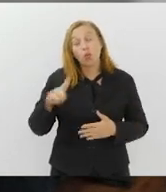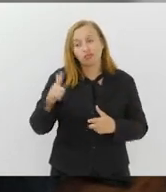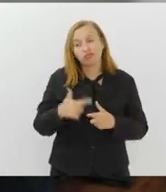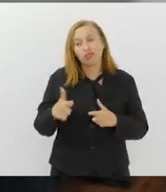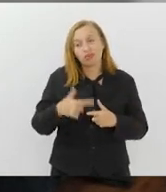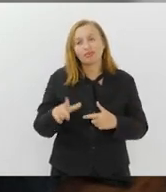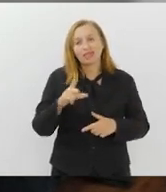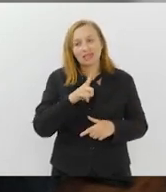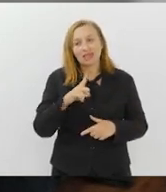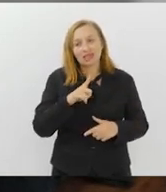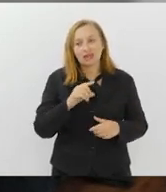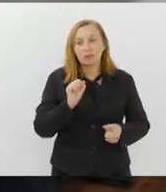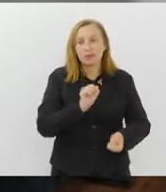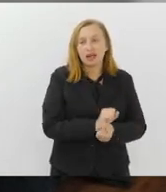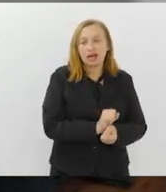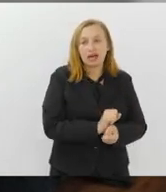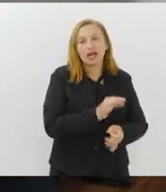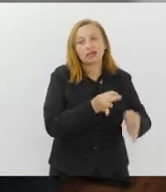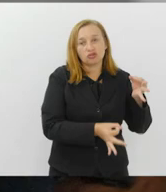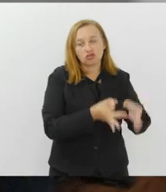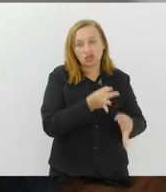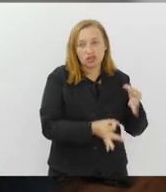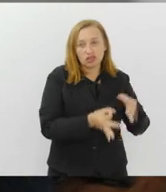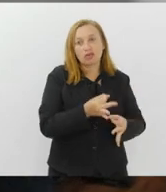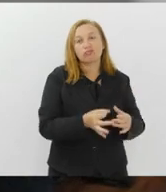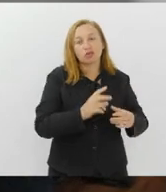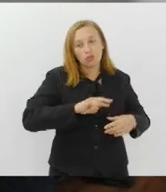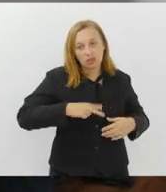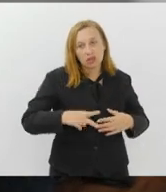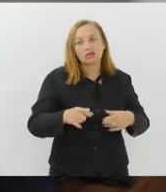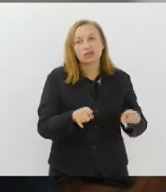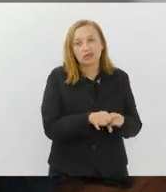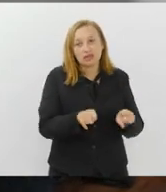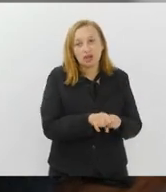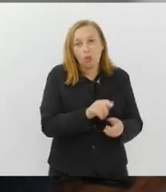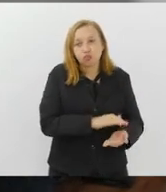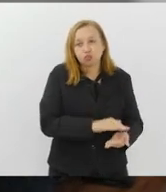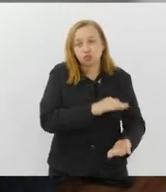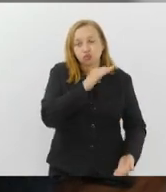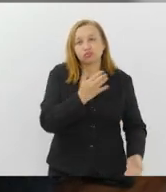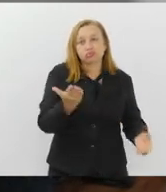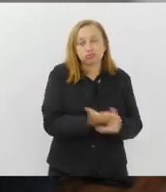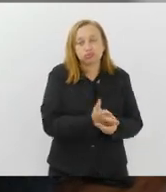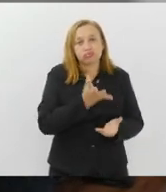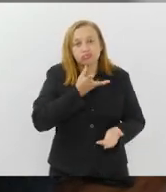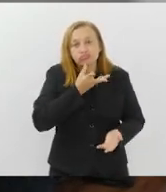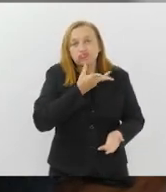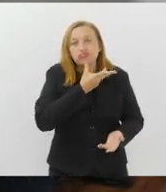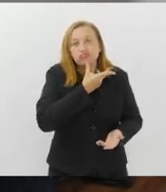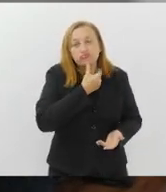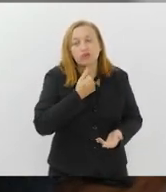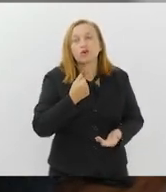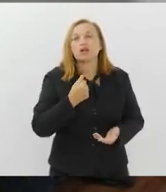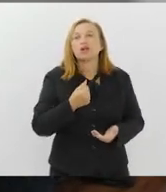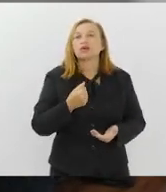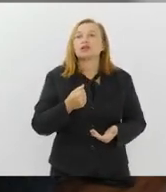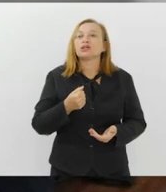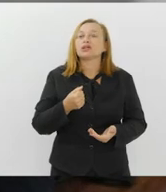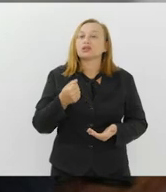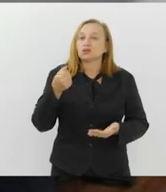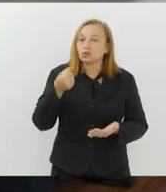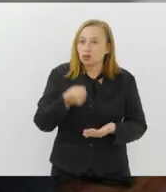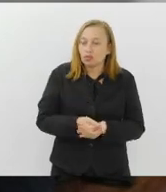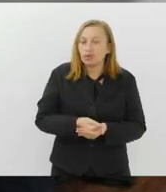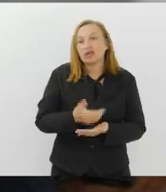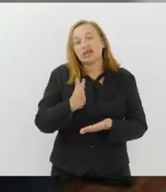nós temos, barrar no judiciário e ter essa consequência também de um volume grande na demora da decisão e muitas decisões